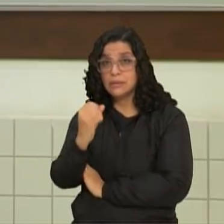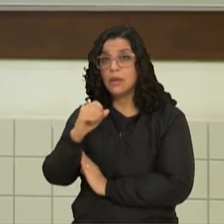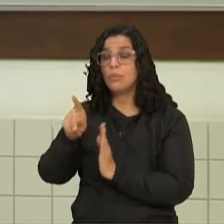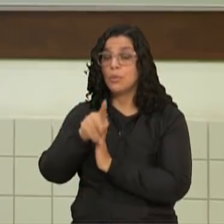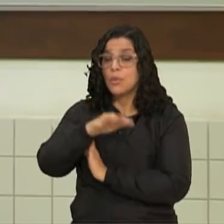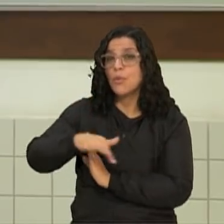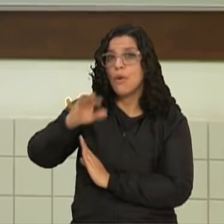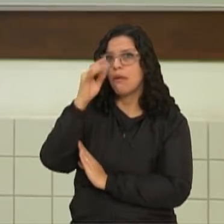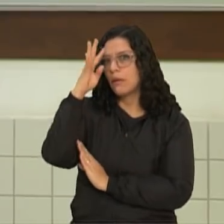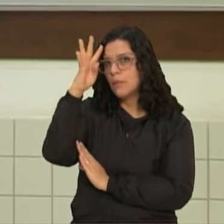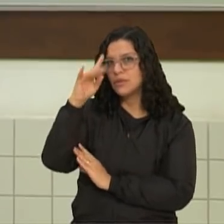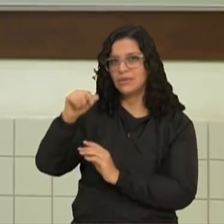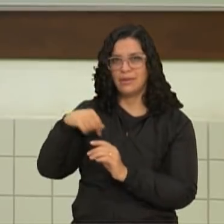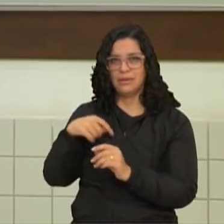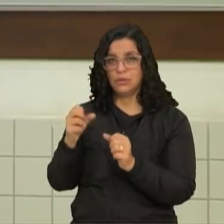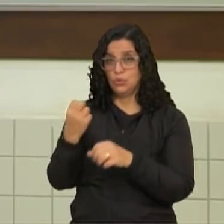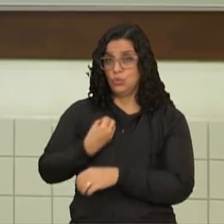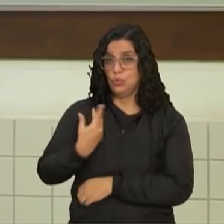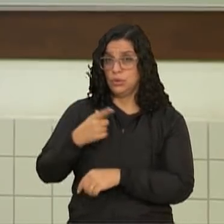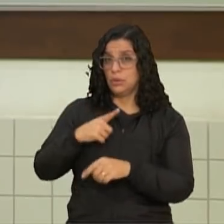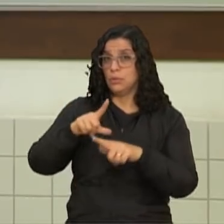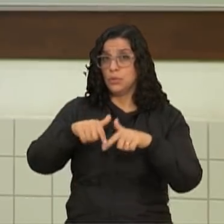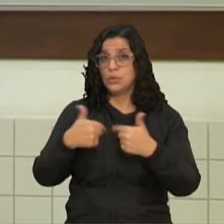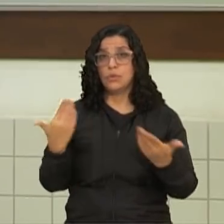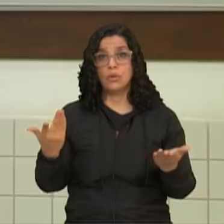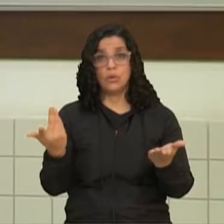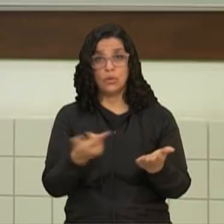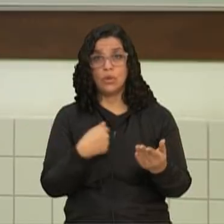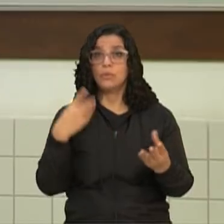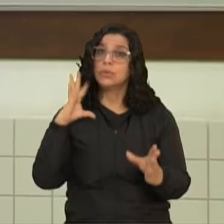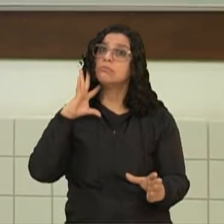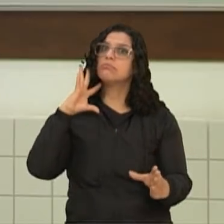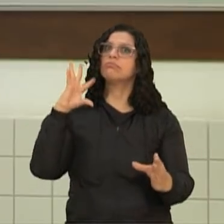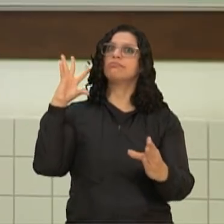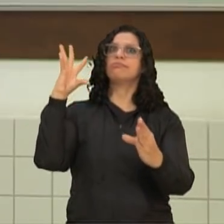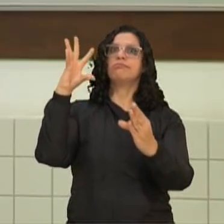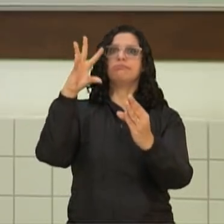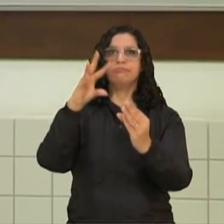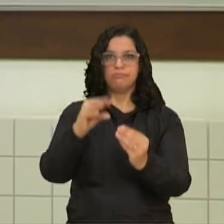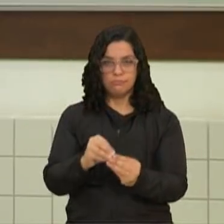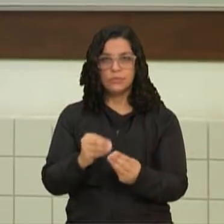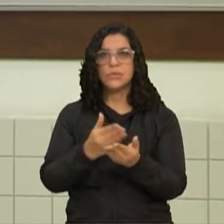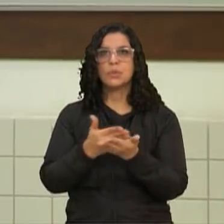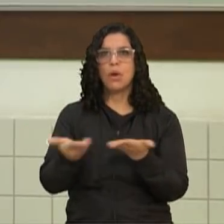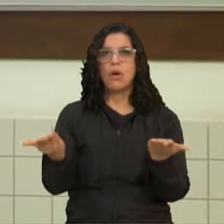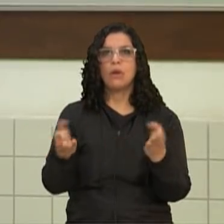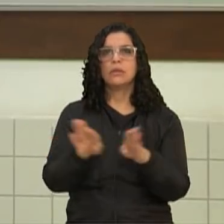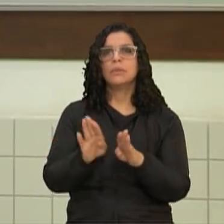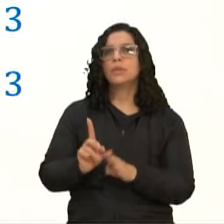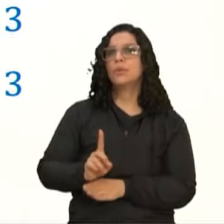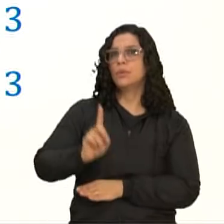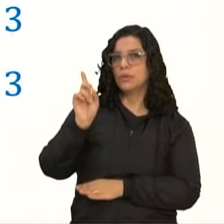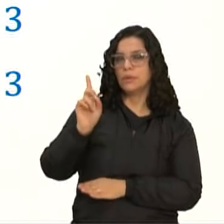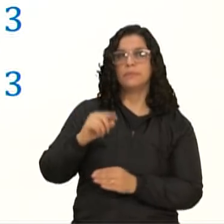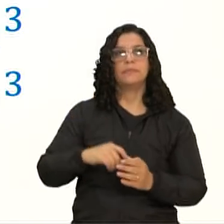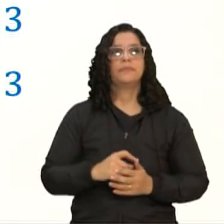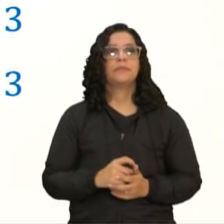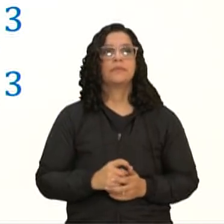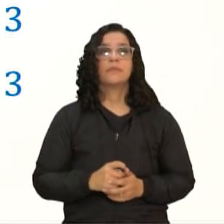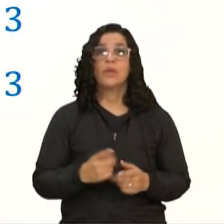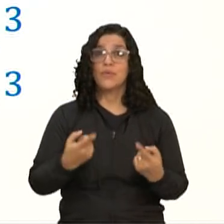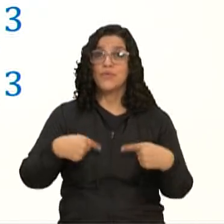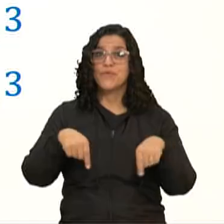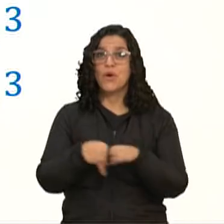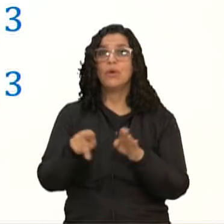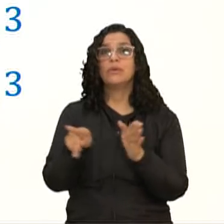imaginária. Tudo bem, gente? Então, para isso, a gente vai fazer uma revisãozinha para iniciar, que é exatamente